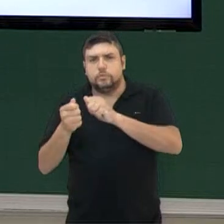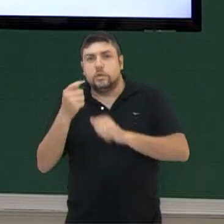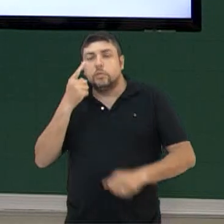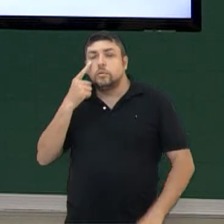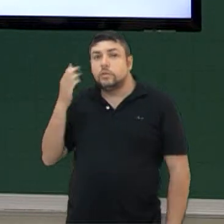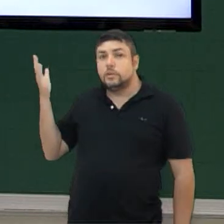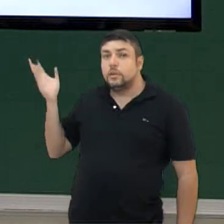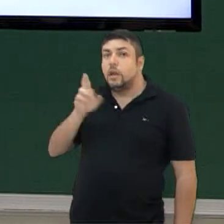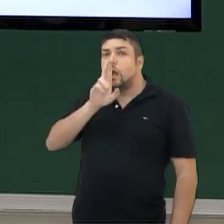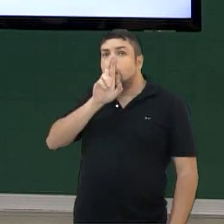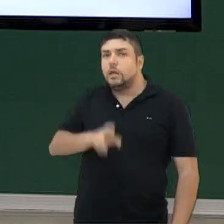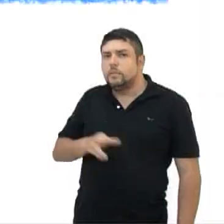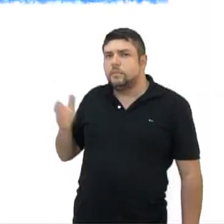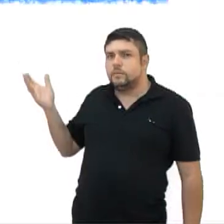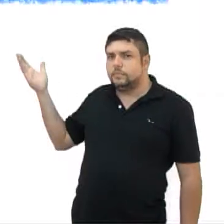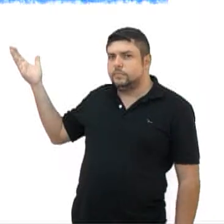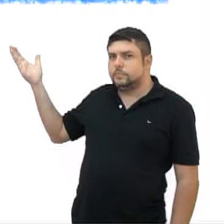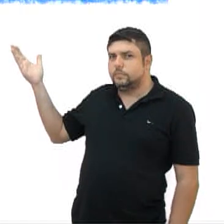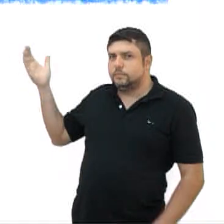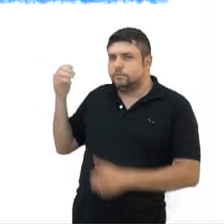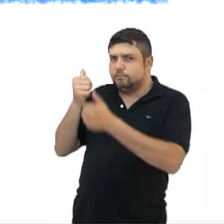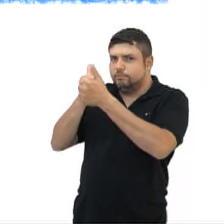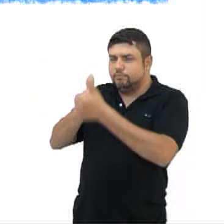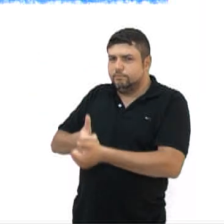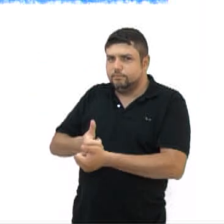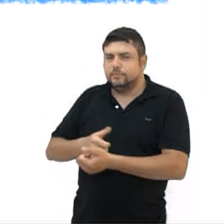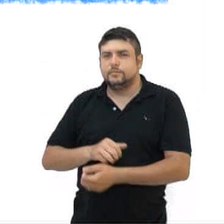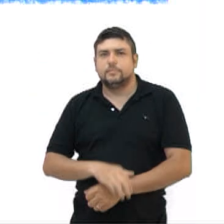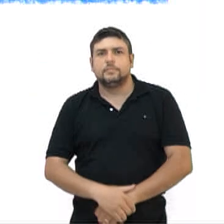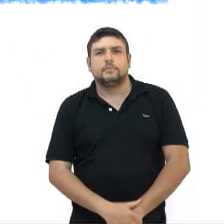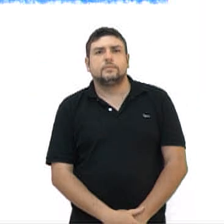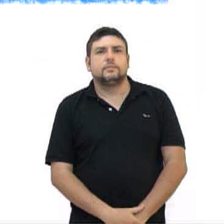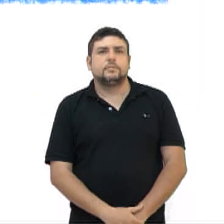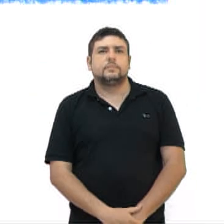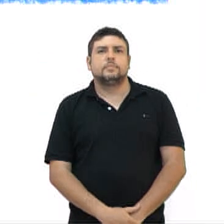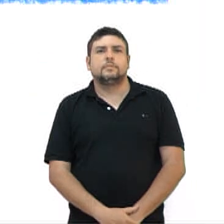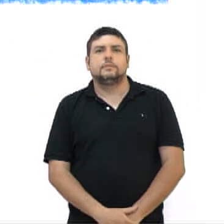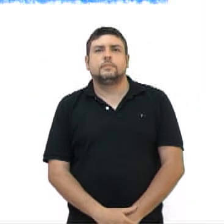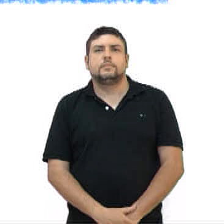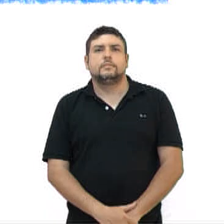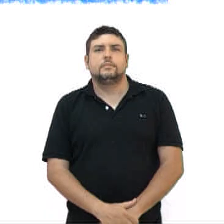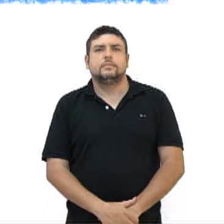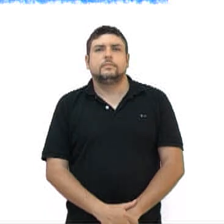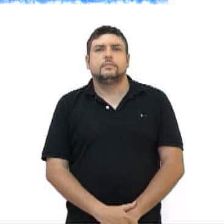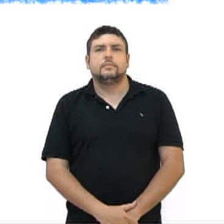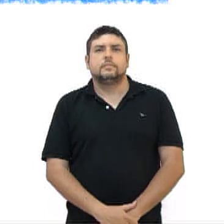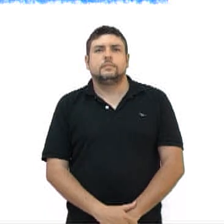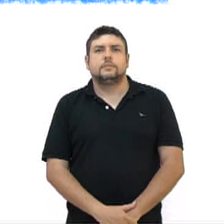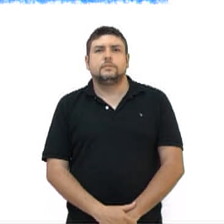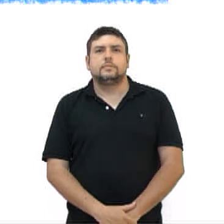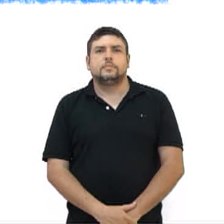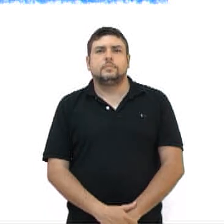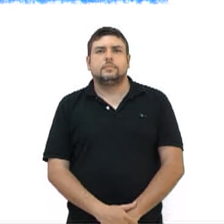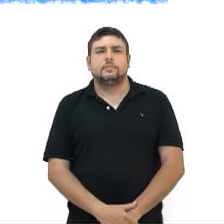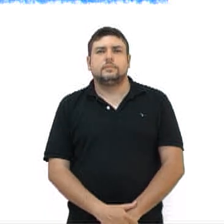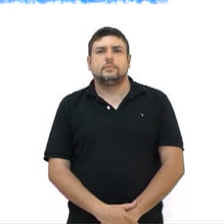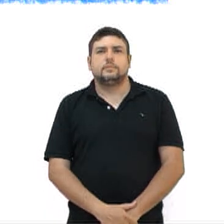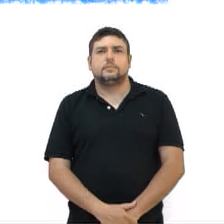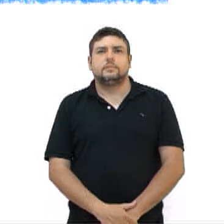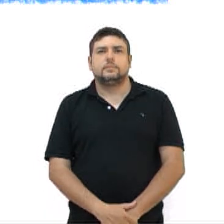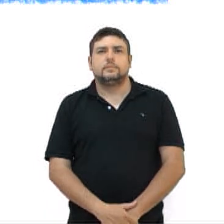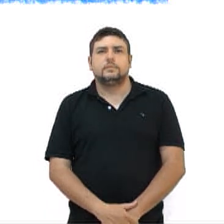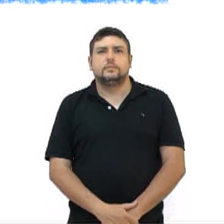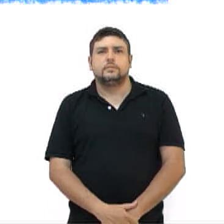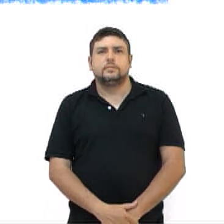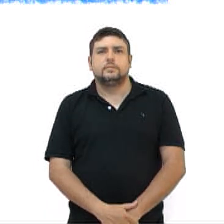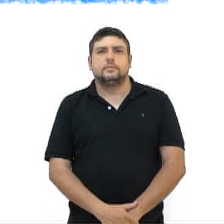Ó. A elevado a 2 vezes A elevado a 7. O que nós temos? Multiplicação. Mantém a base, somos expoentes.